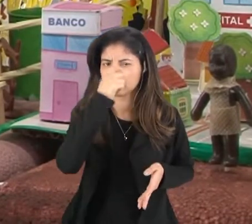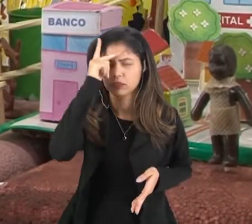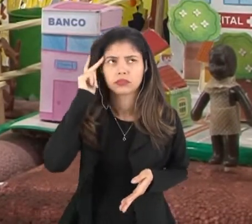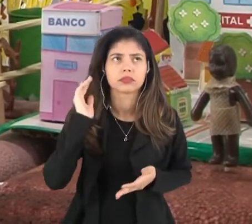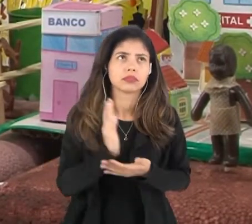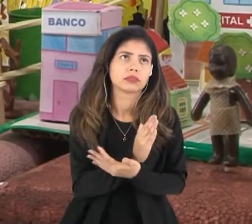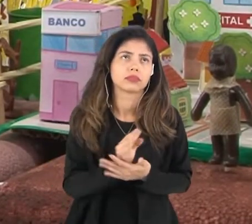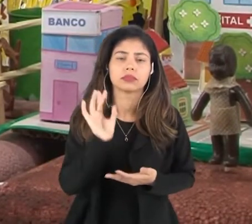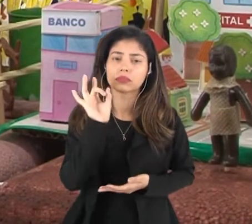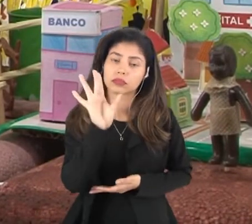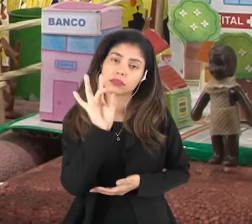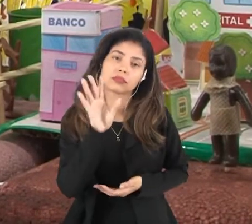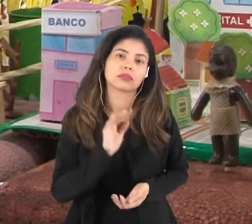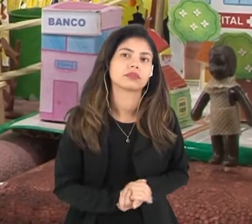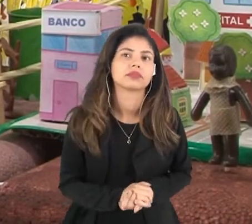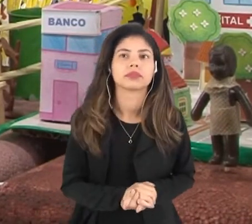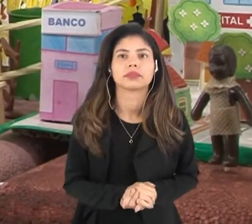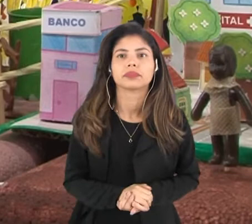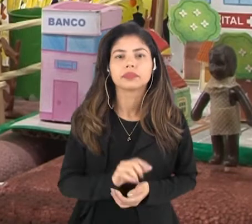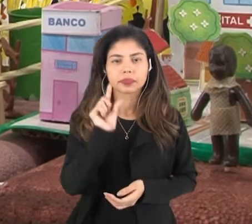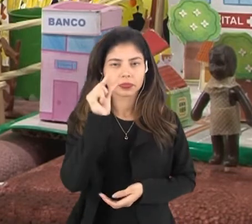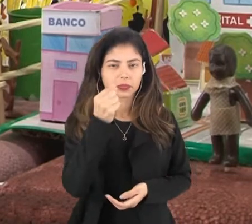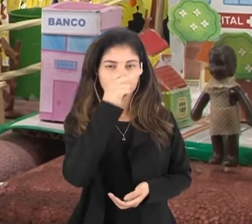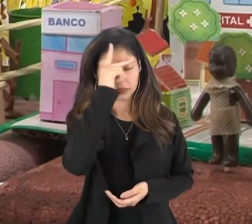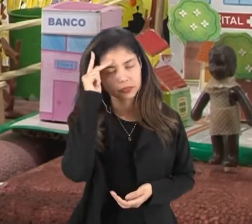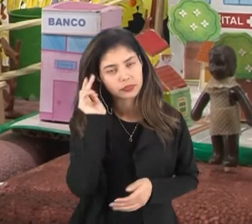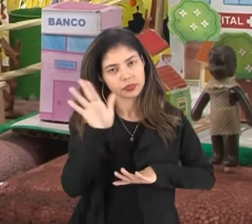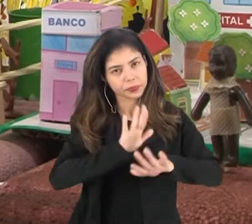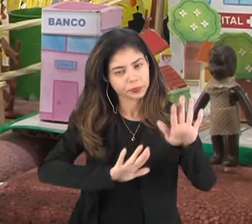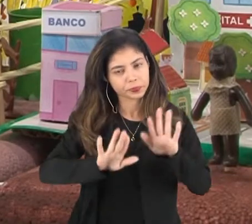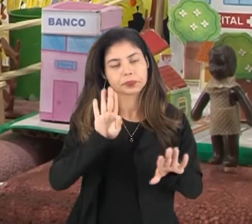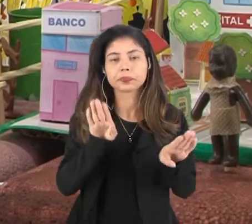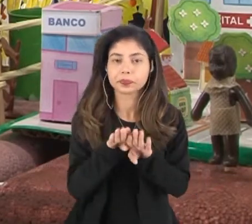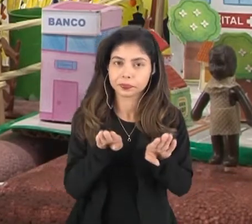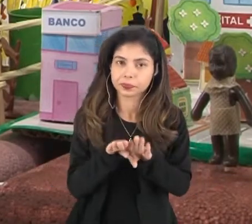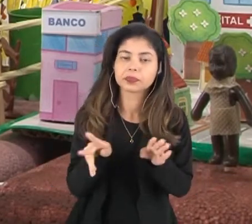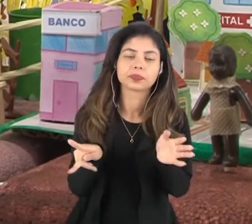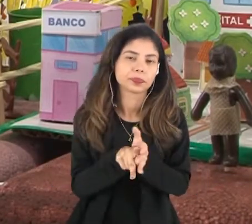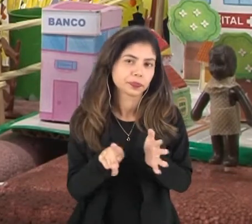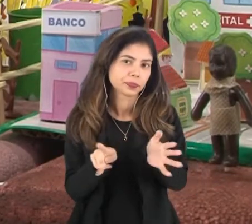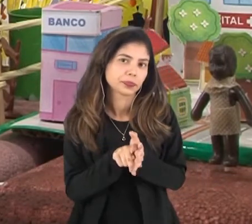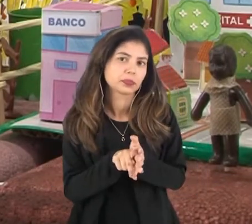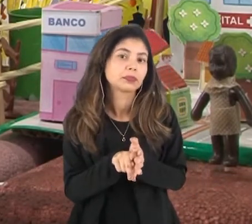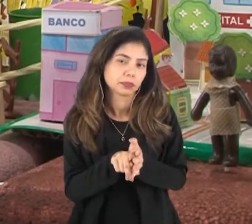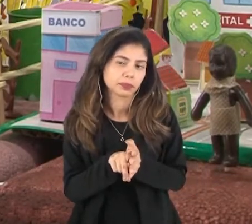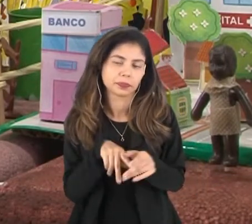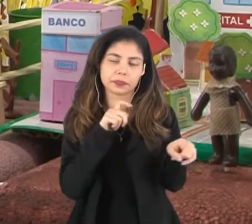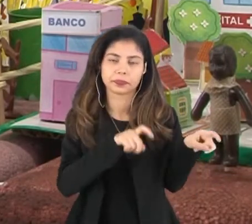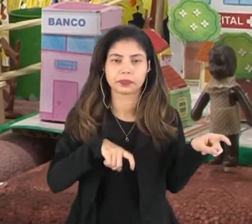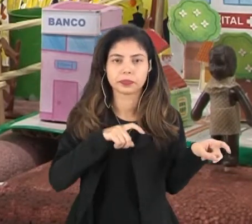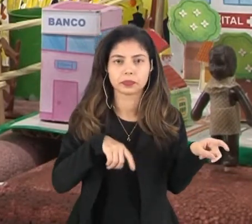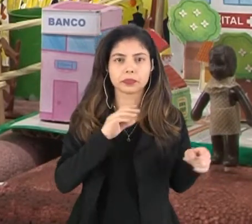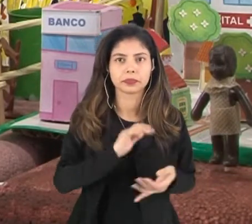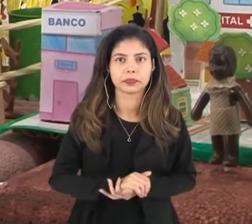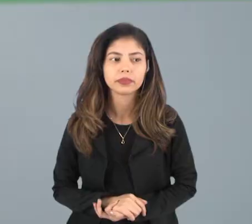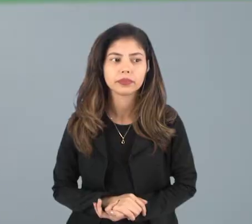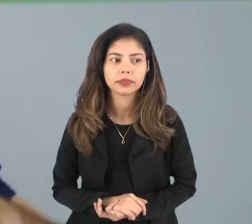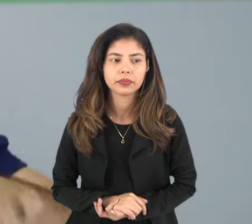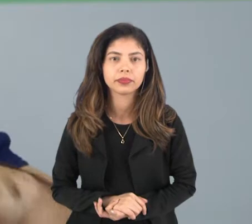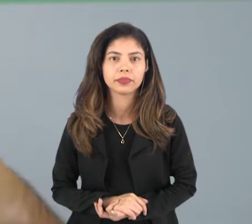pessoas somente davam conta, né, de resolver a situação aqui da zona